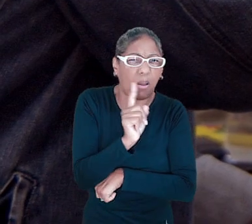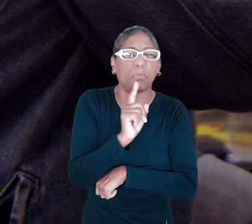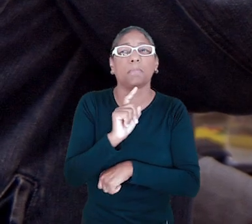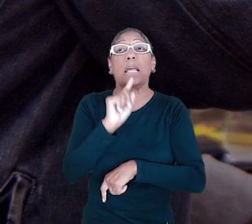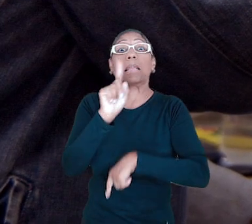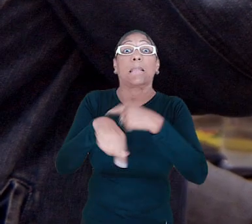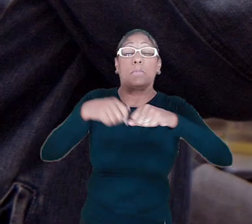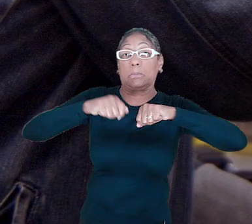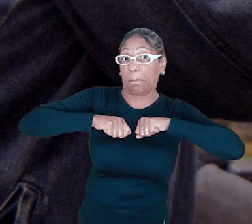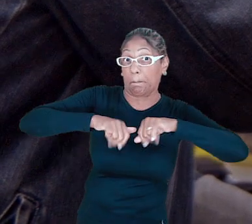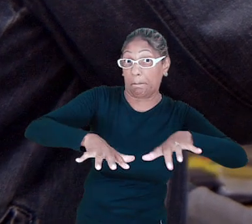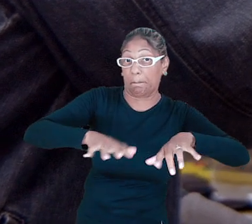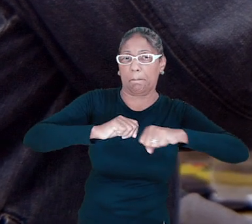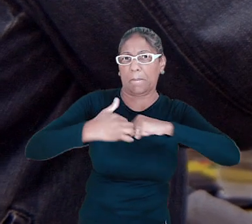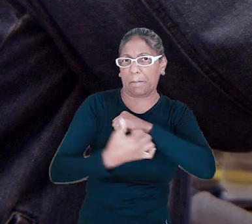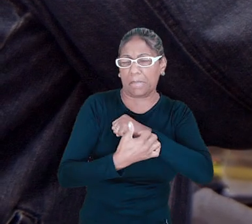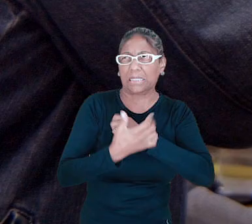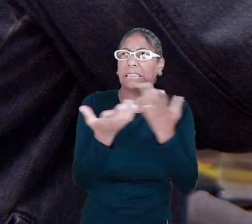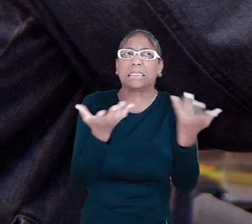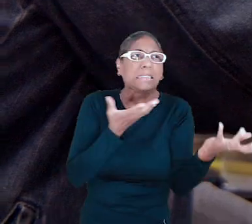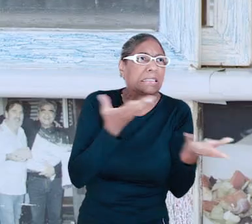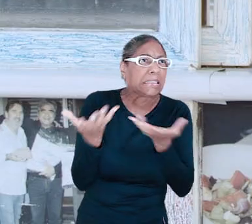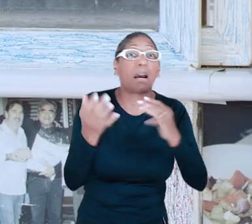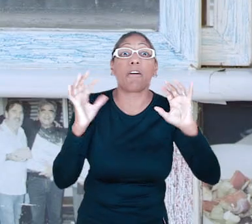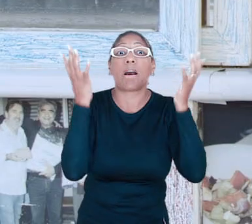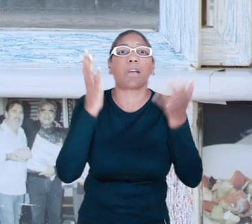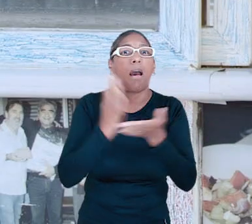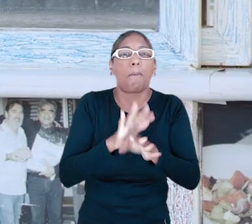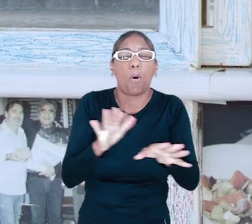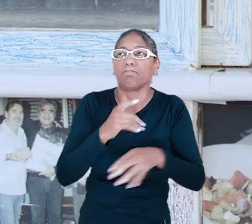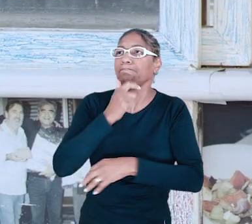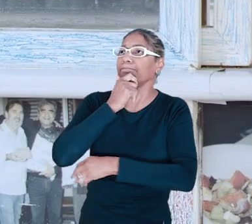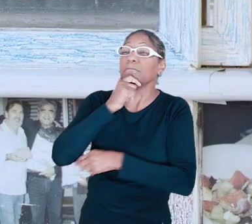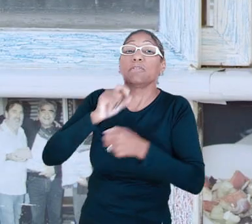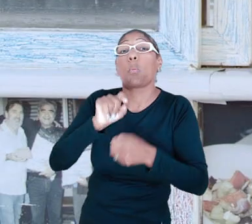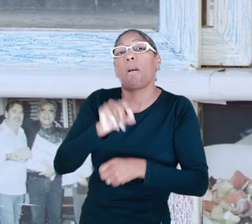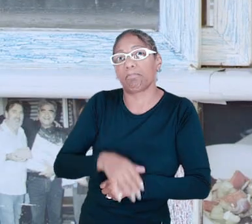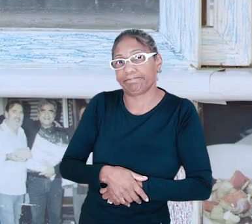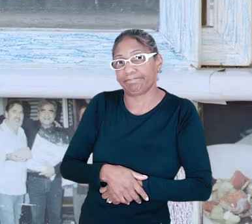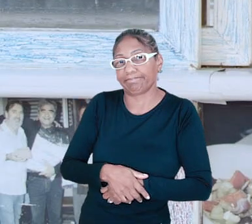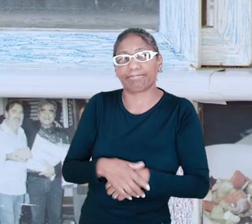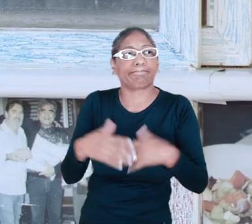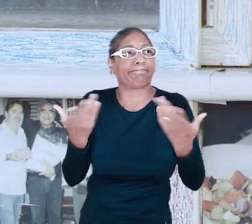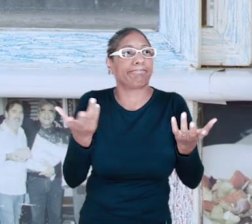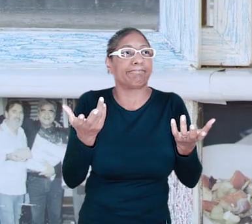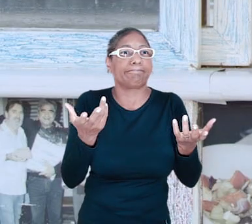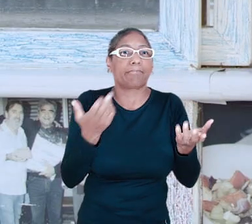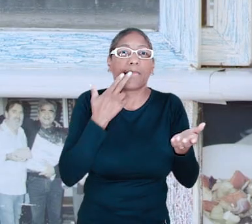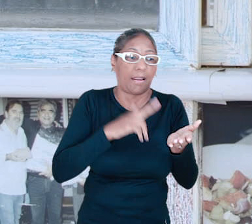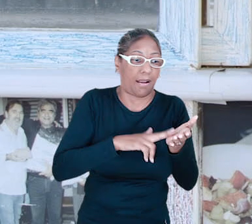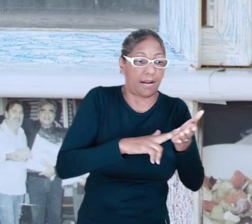Na pandemia, a gente não tinha alternativa. A festa eu não podia fazer, o